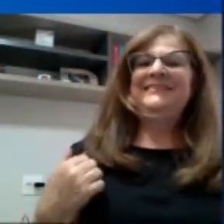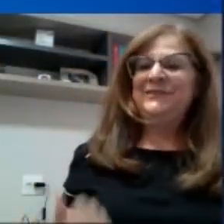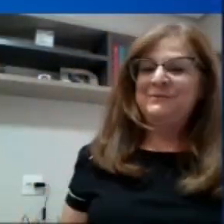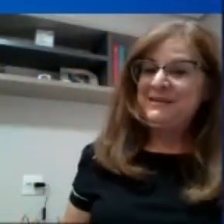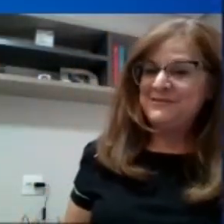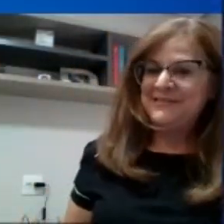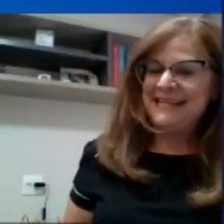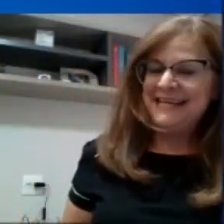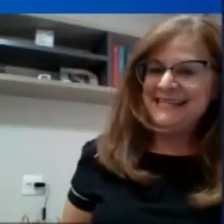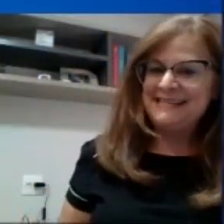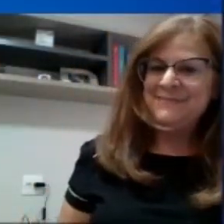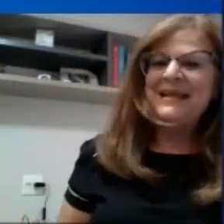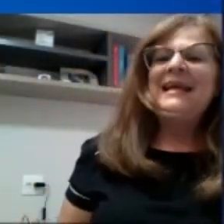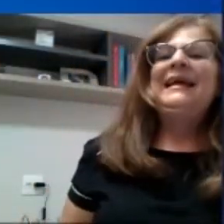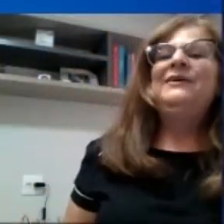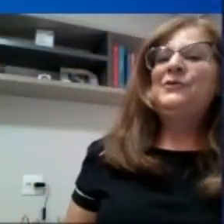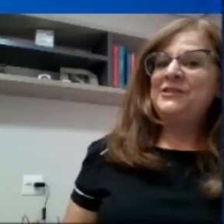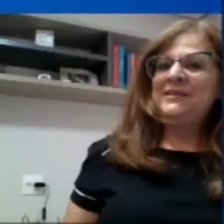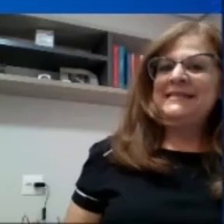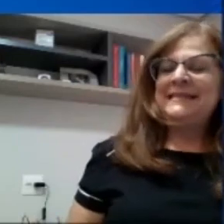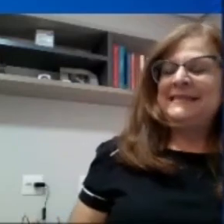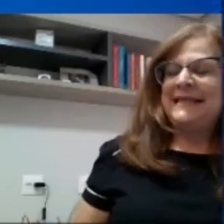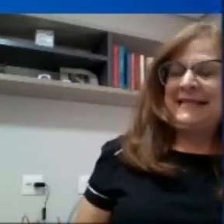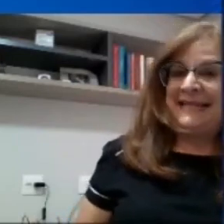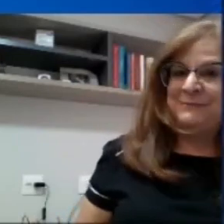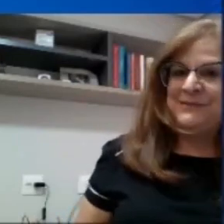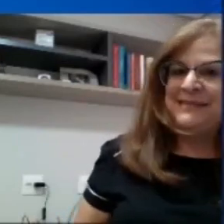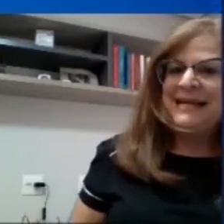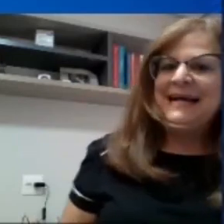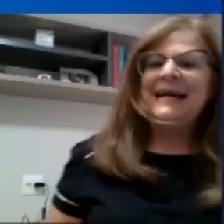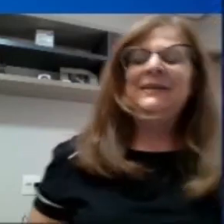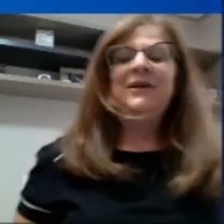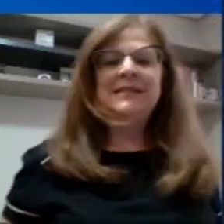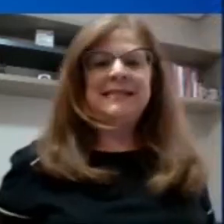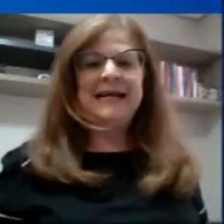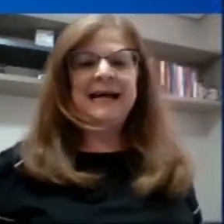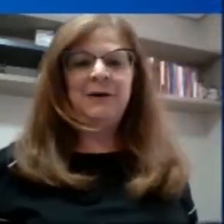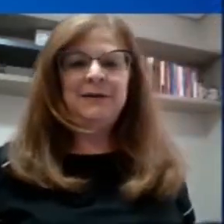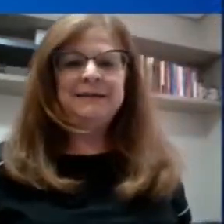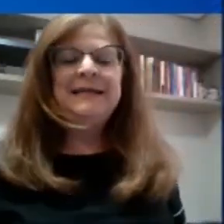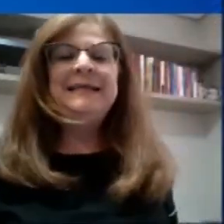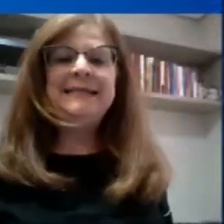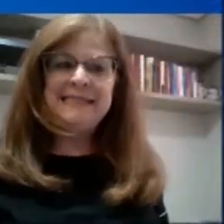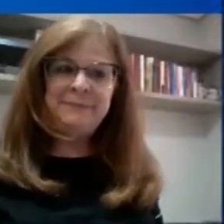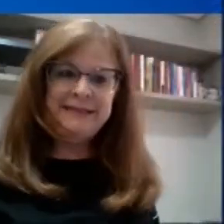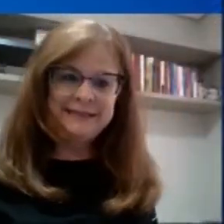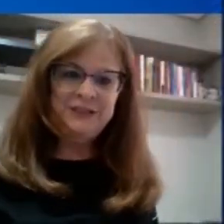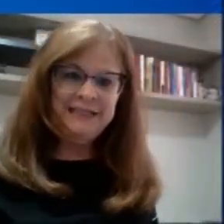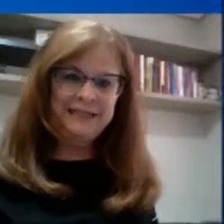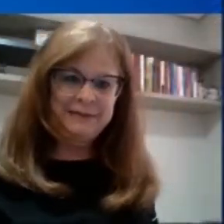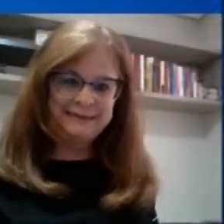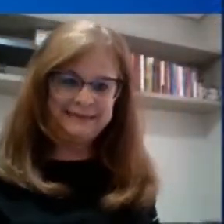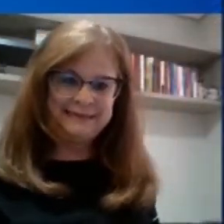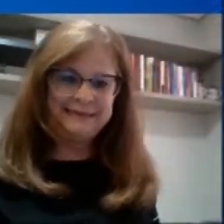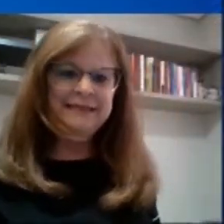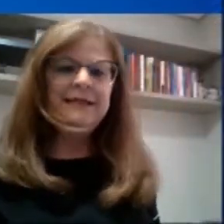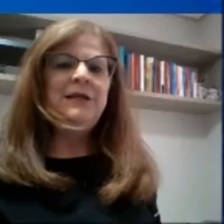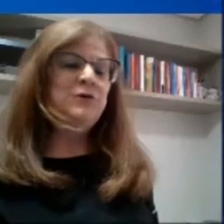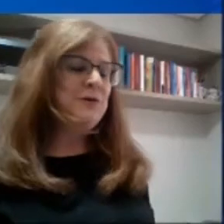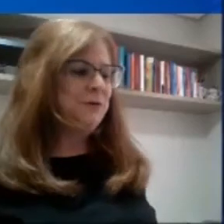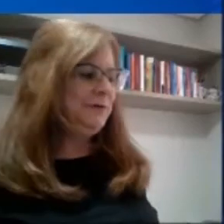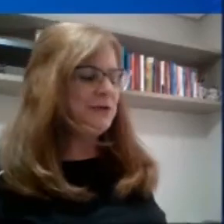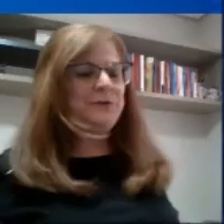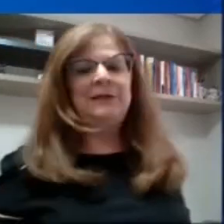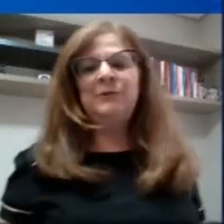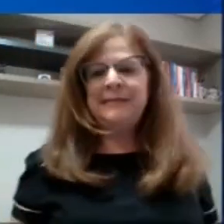pessoal, tudo bem com vocês? Hoje nós iniciaremos a nossa aula na disciplina de Libras. Eu